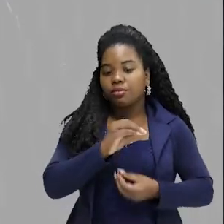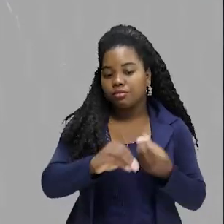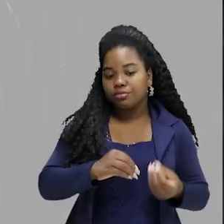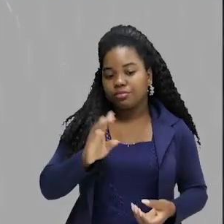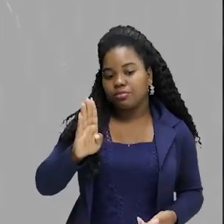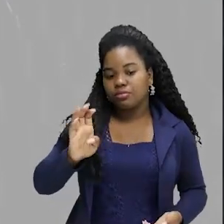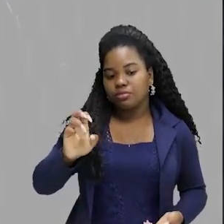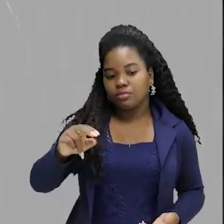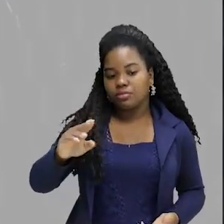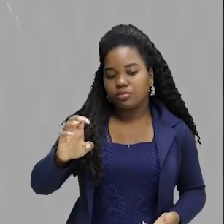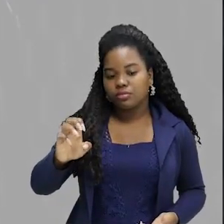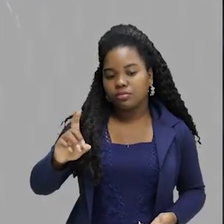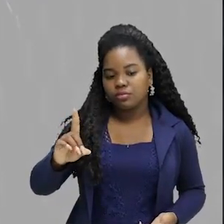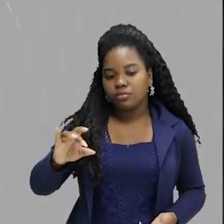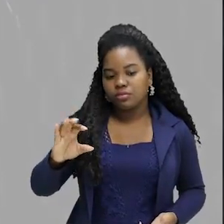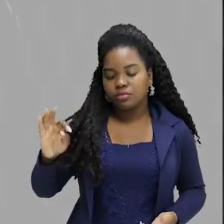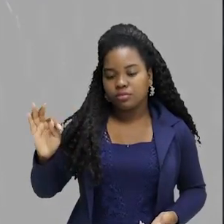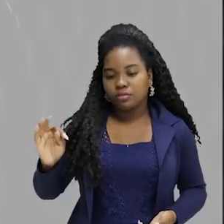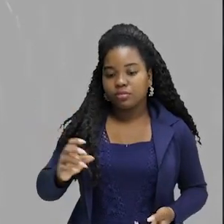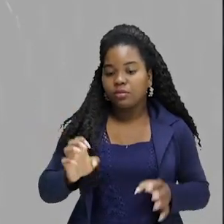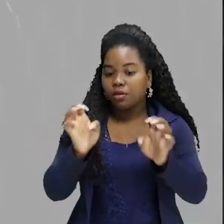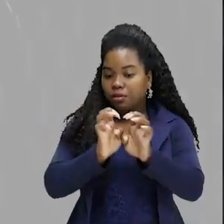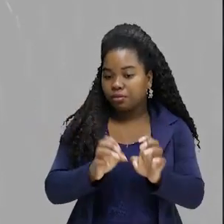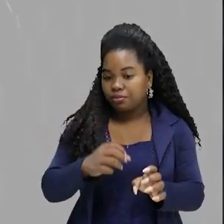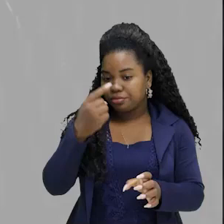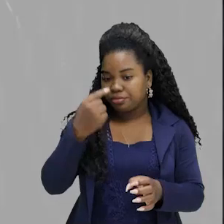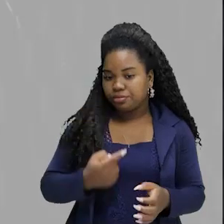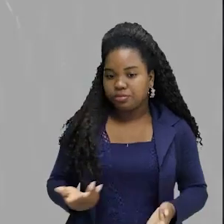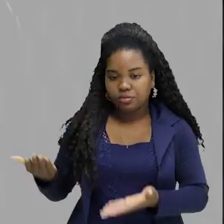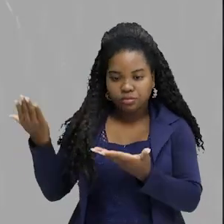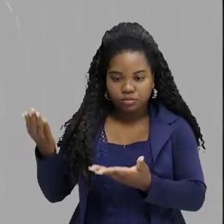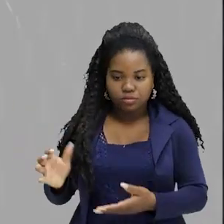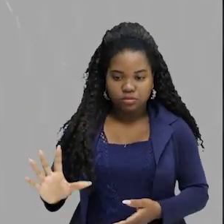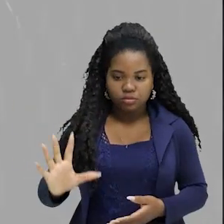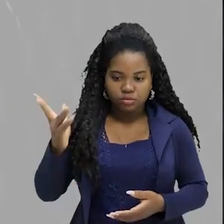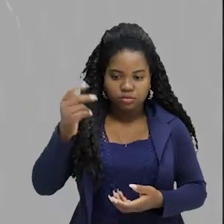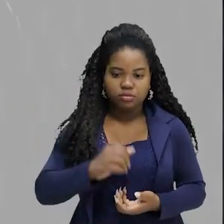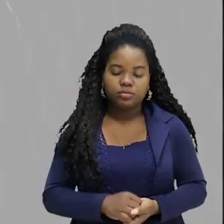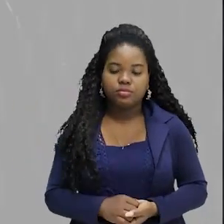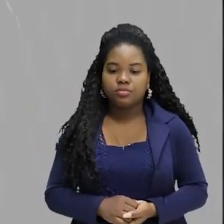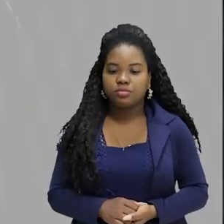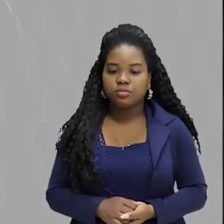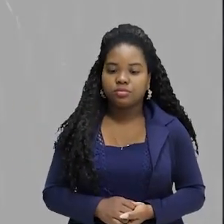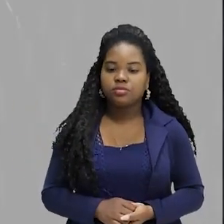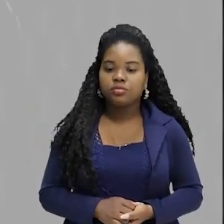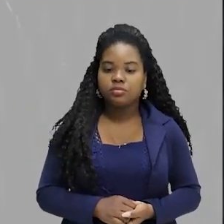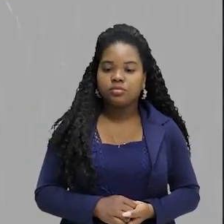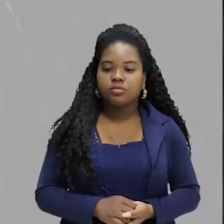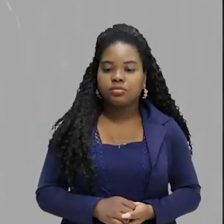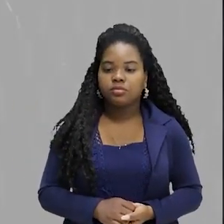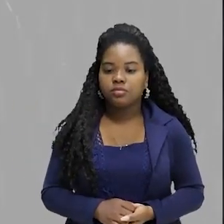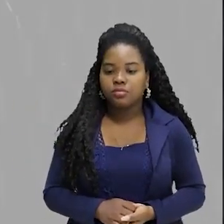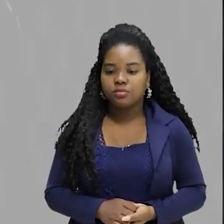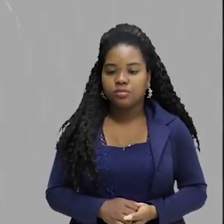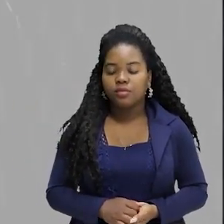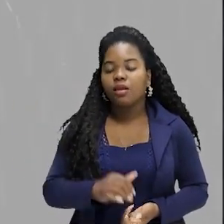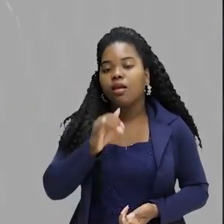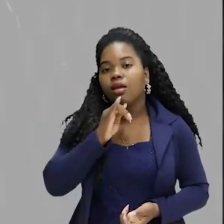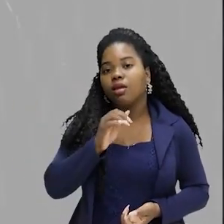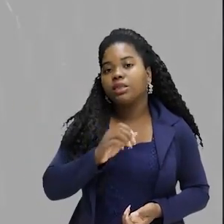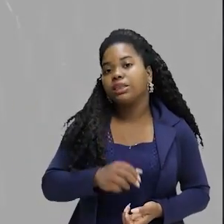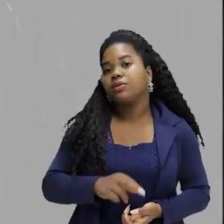ele apresenta, olha aqui a estrutura, né? Isso aqui acontece quando você faz o exame laboratorial de urina,